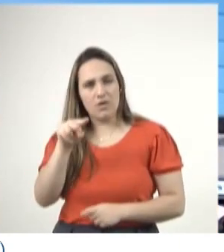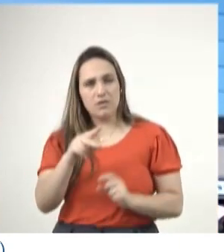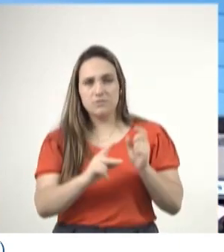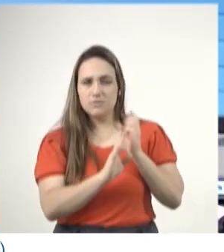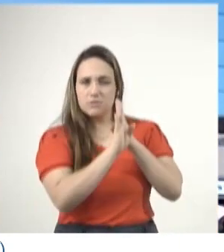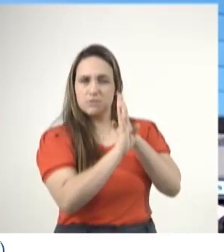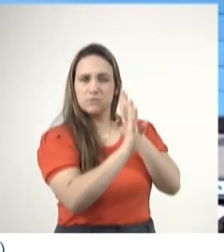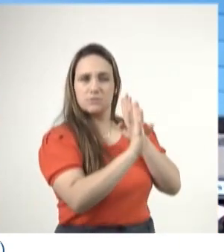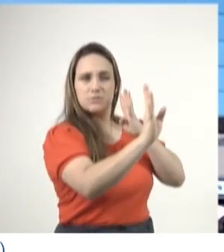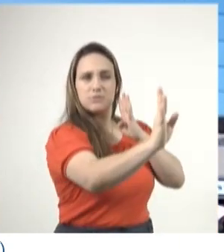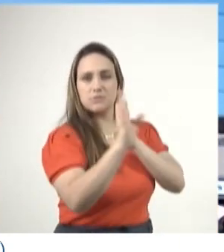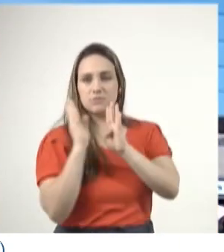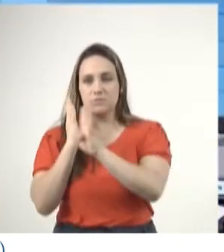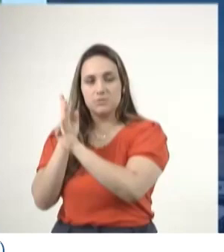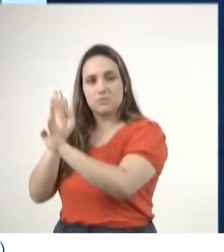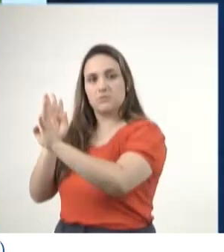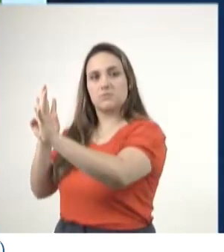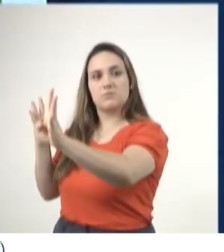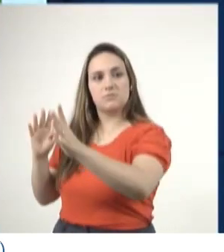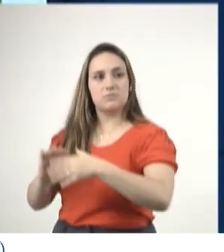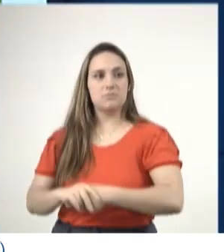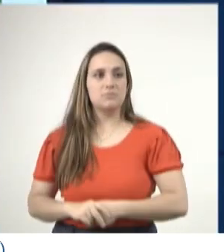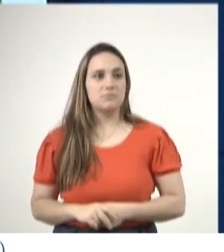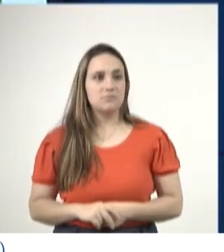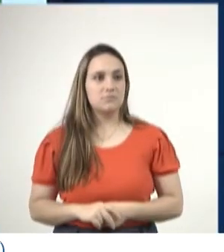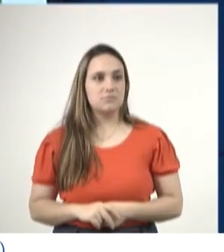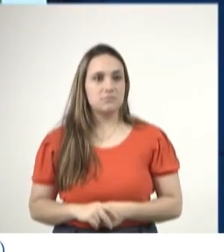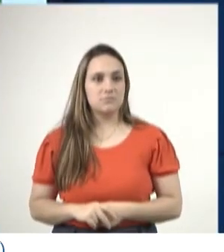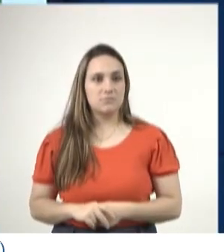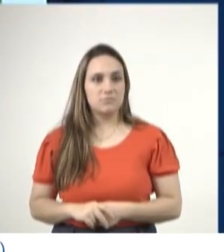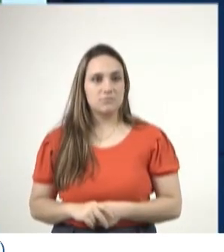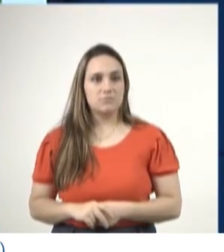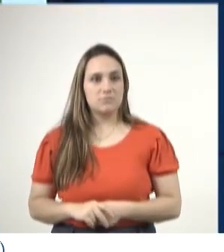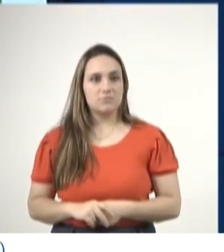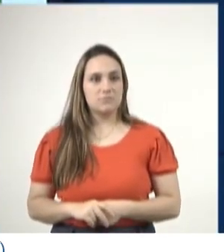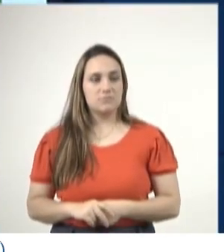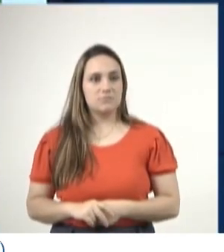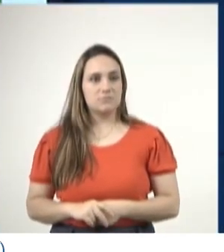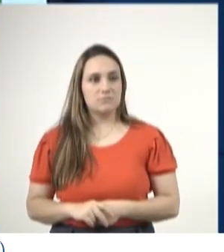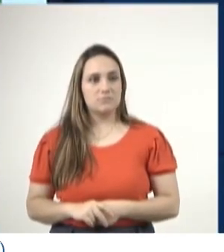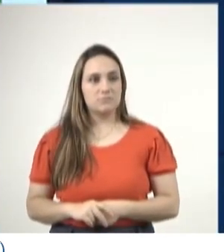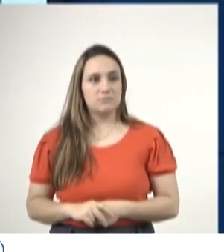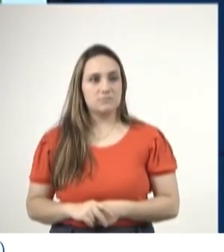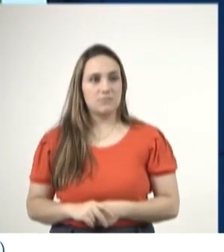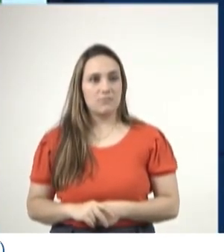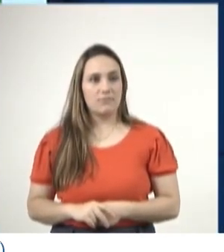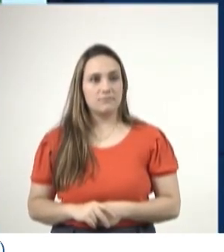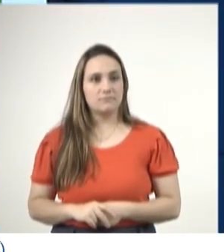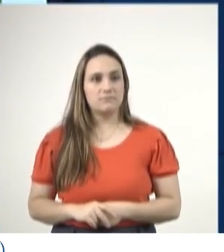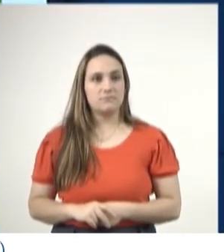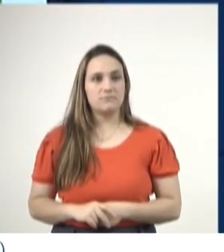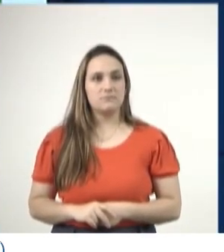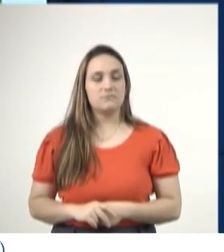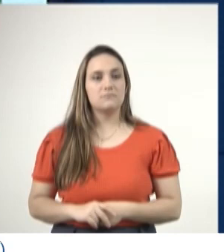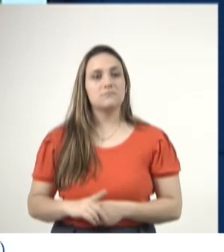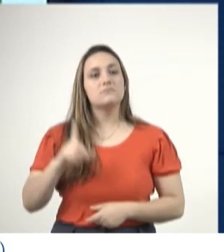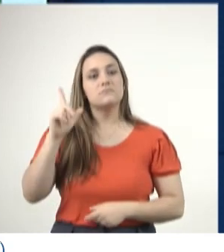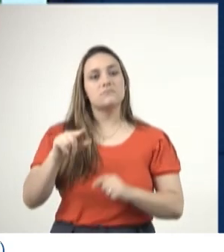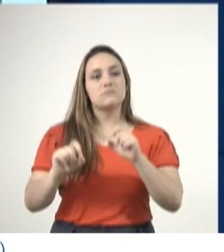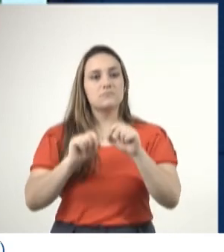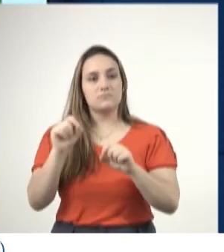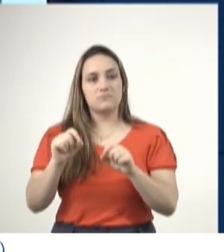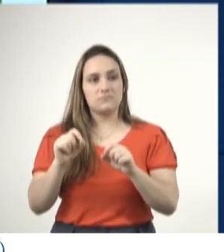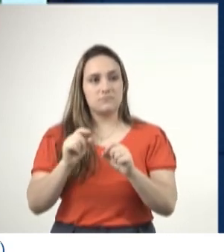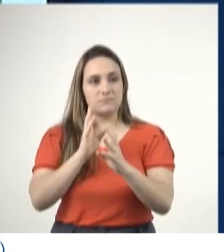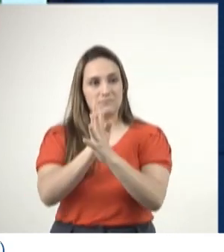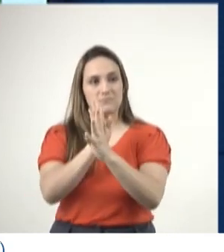na figura, a pista está dividida, existe uma barreira. Não dá para você passar para a pista contrária.